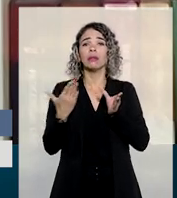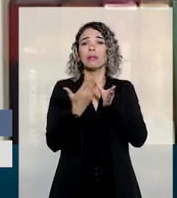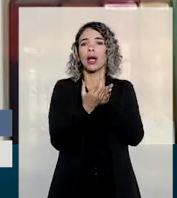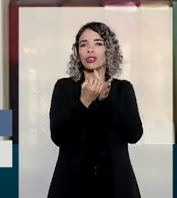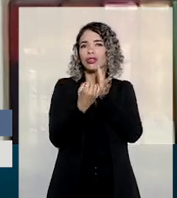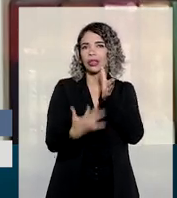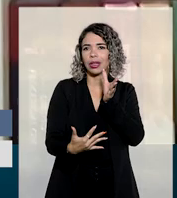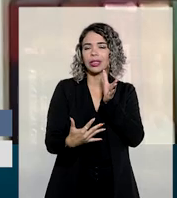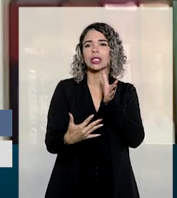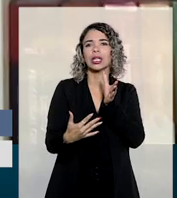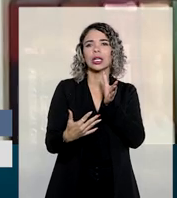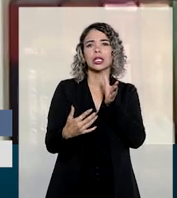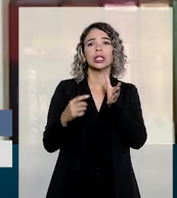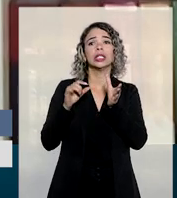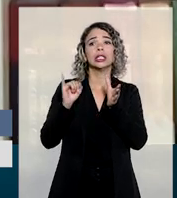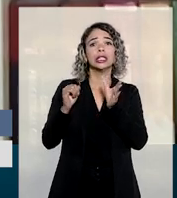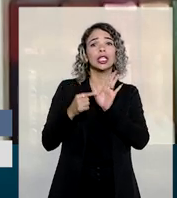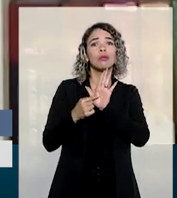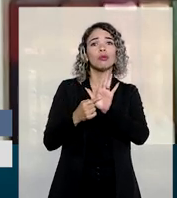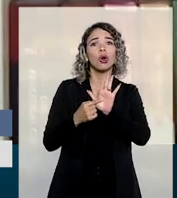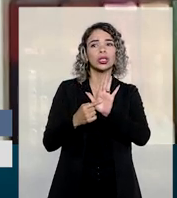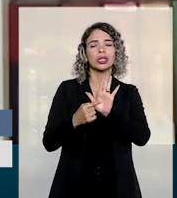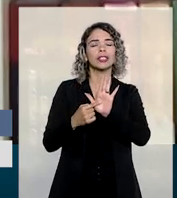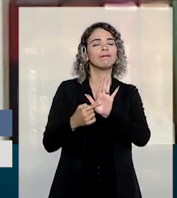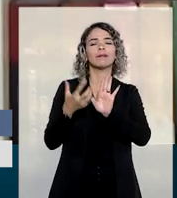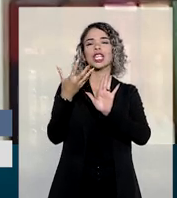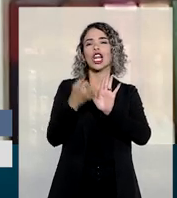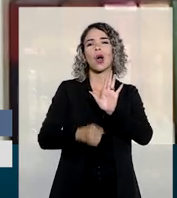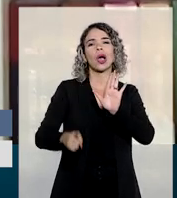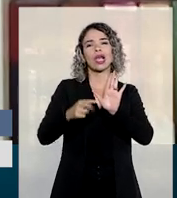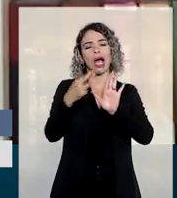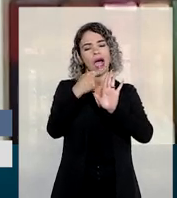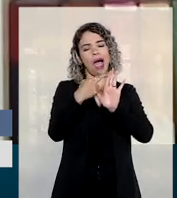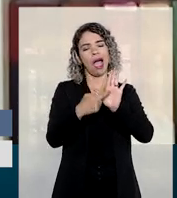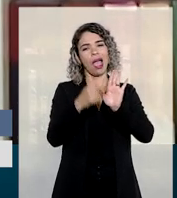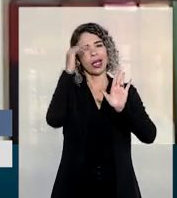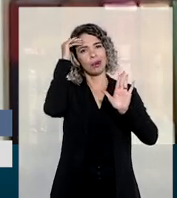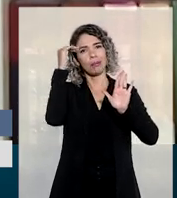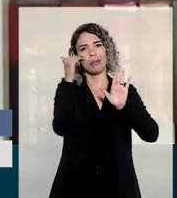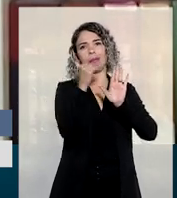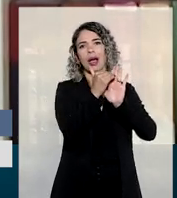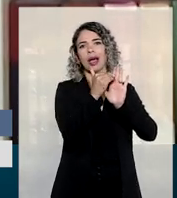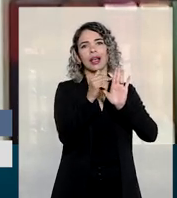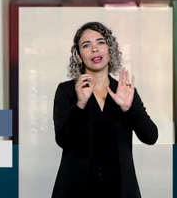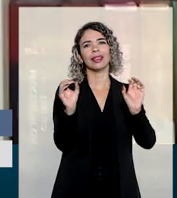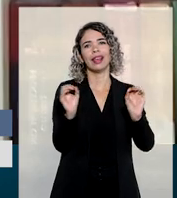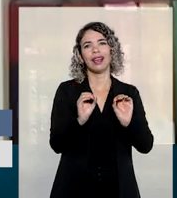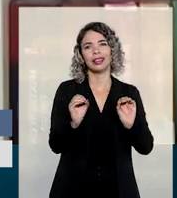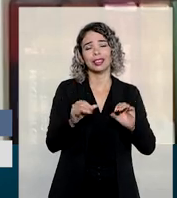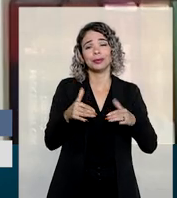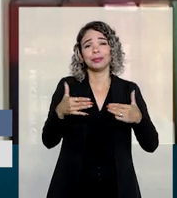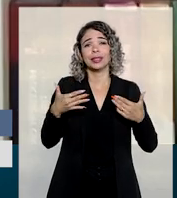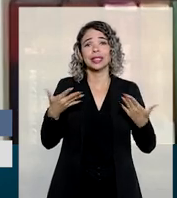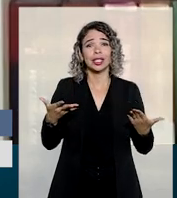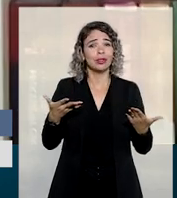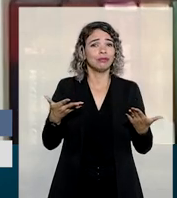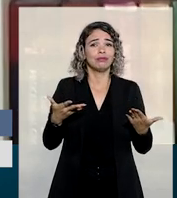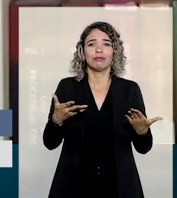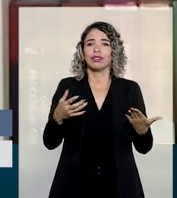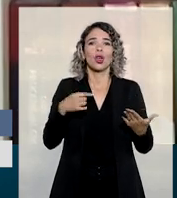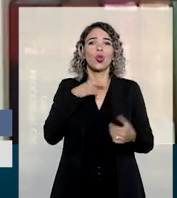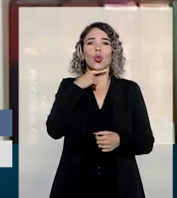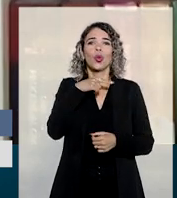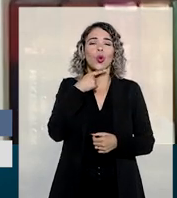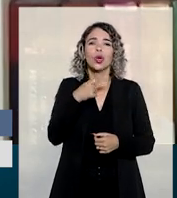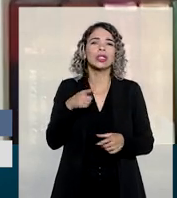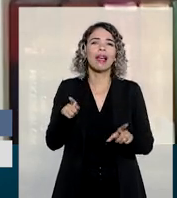embargos de declaração considerados manifestamente incabíveis. Esse manifestamente incabíveis é que fica difícil,